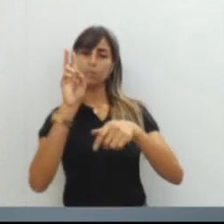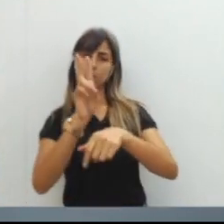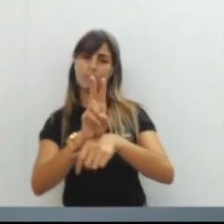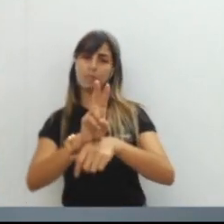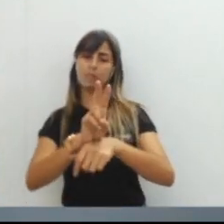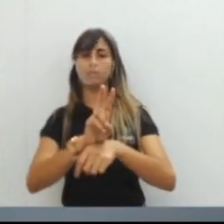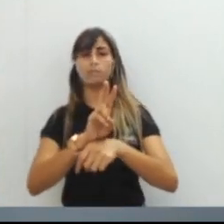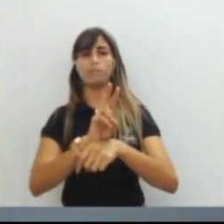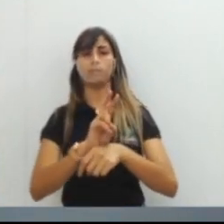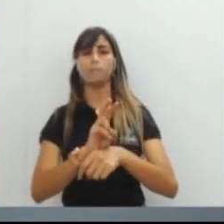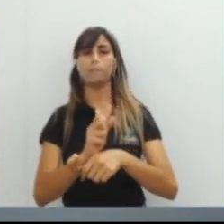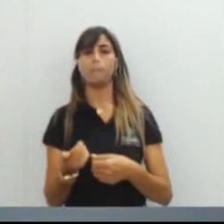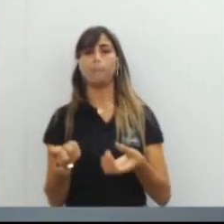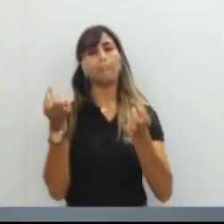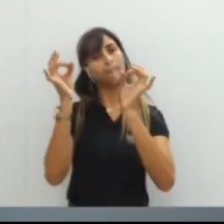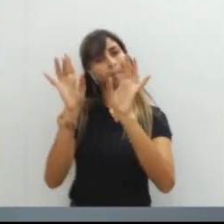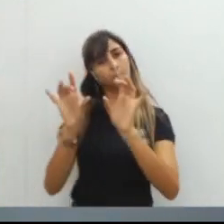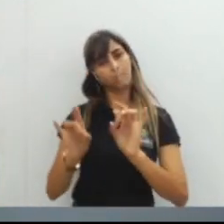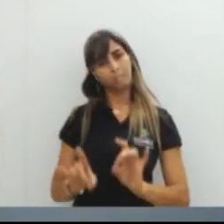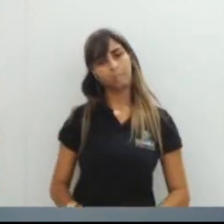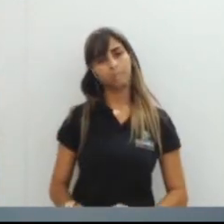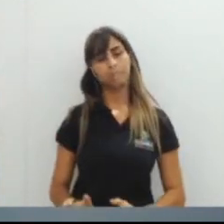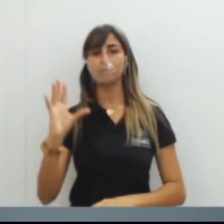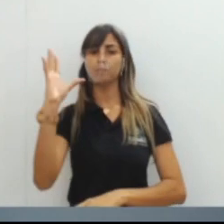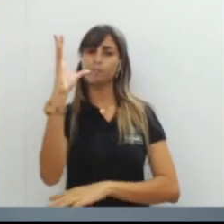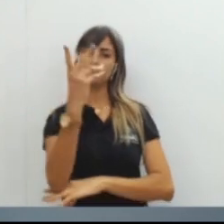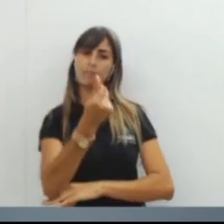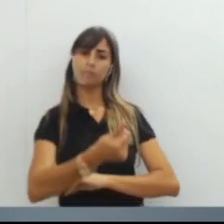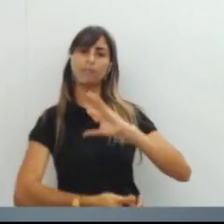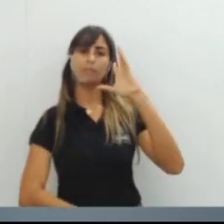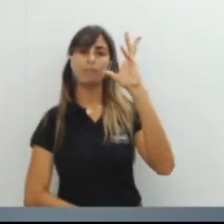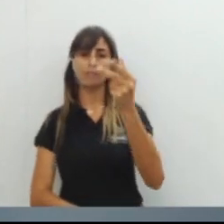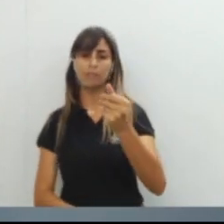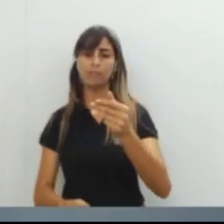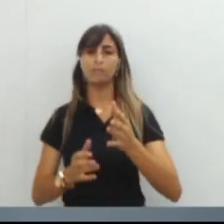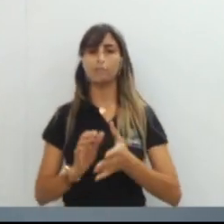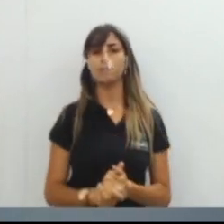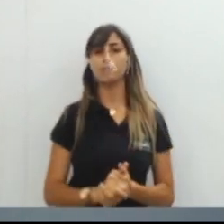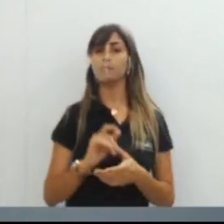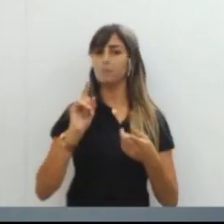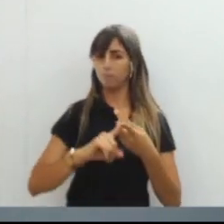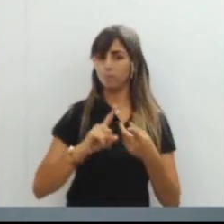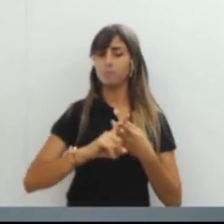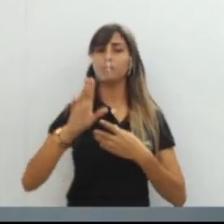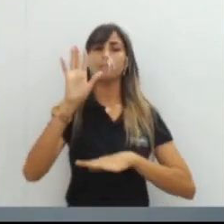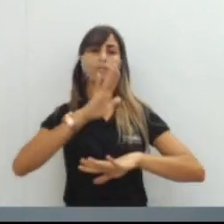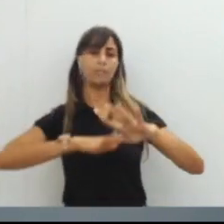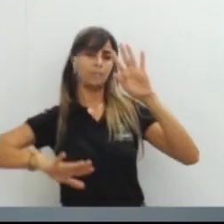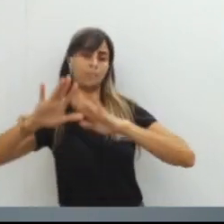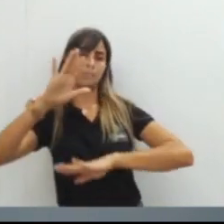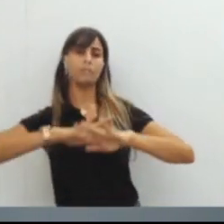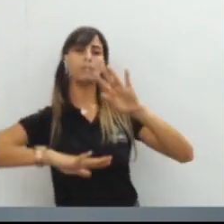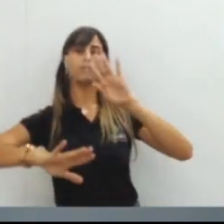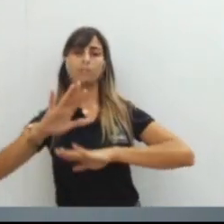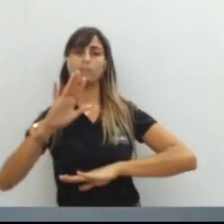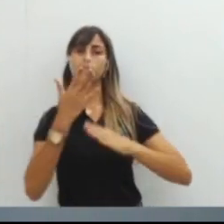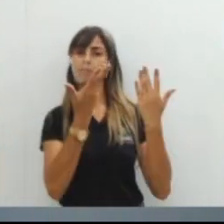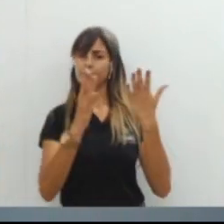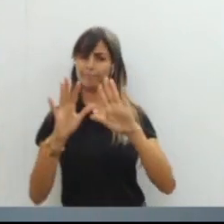prazo espécies, habitats, ecossistemas, além da manutenção dos